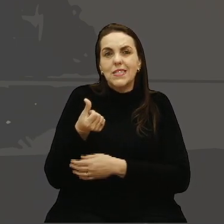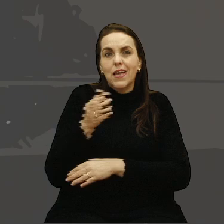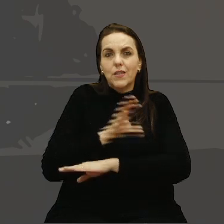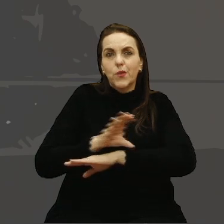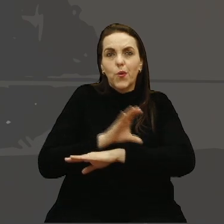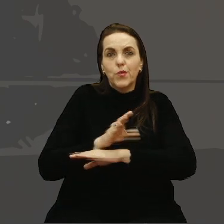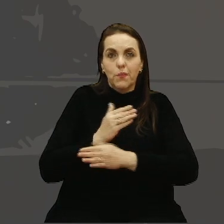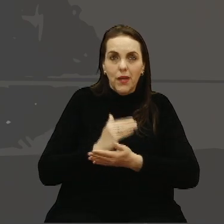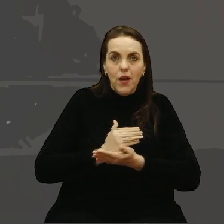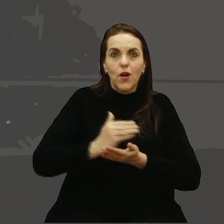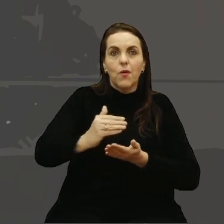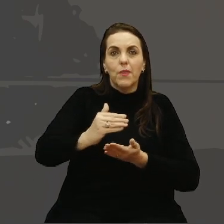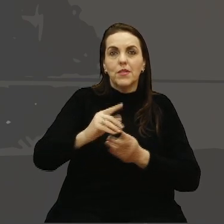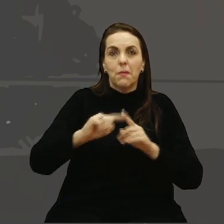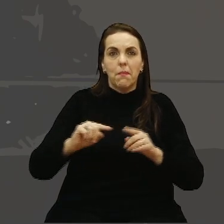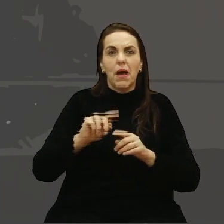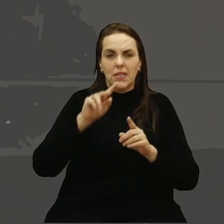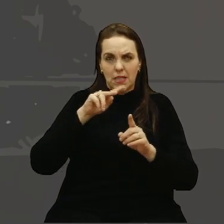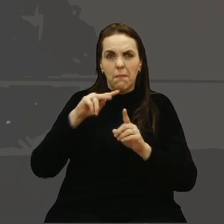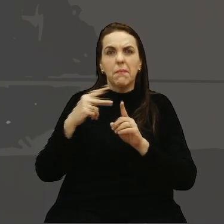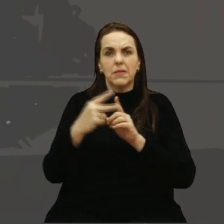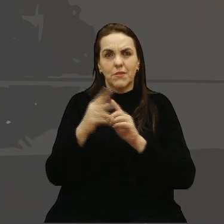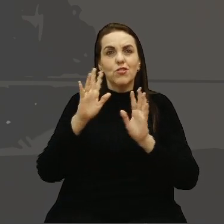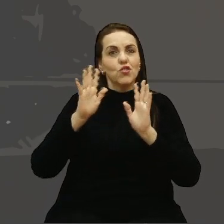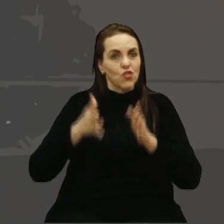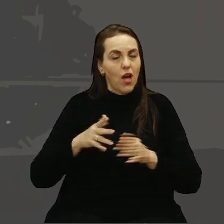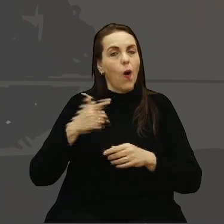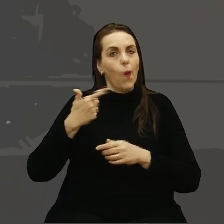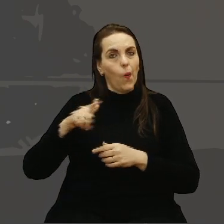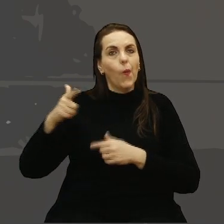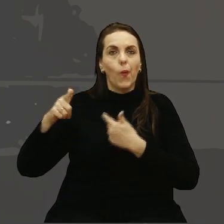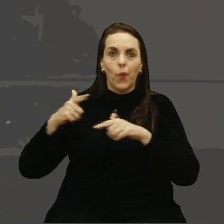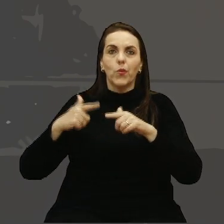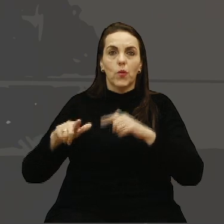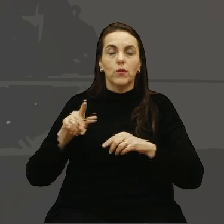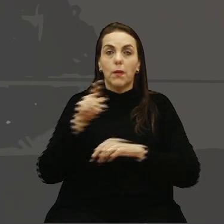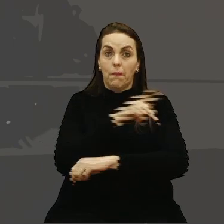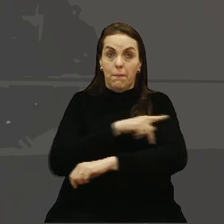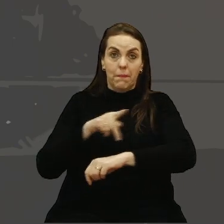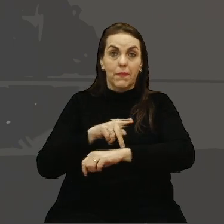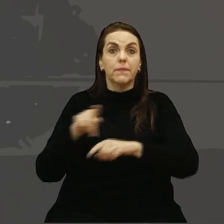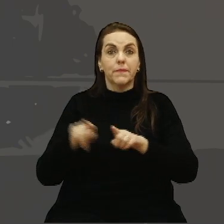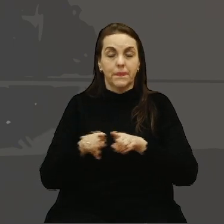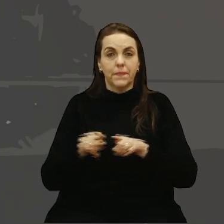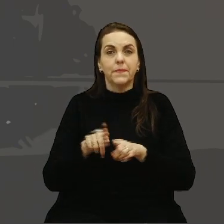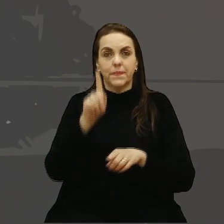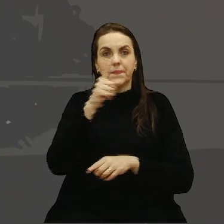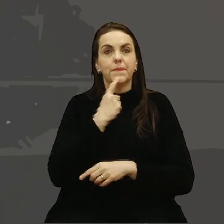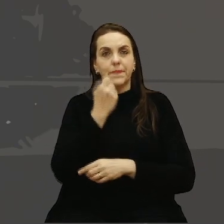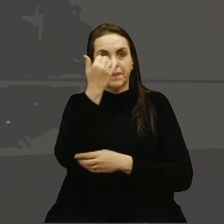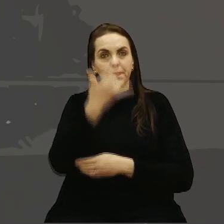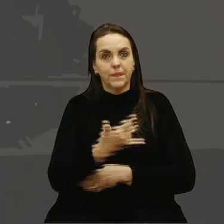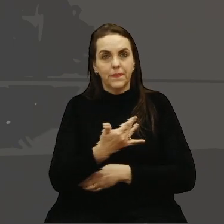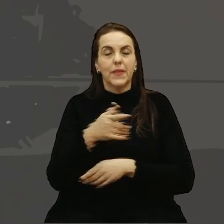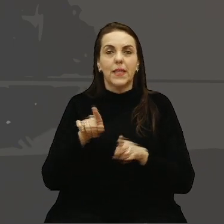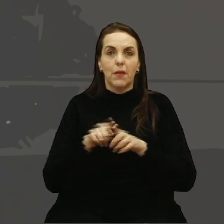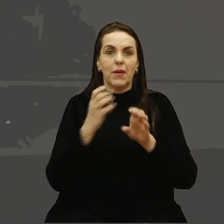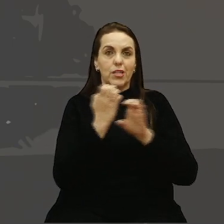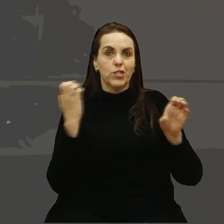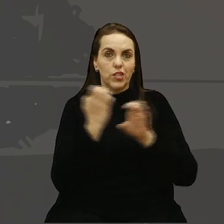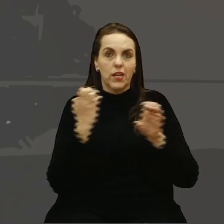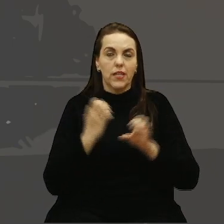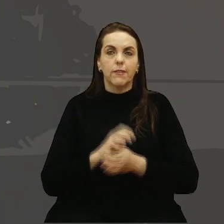começar, mas já tem perspectiva de outros, né? A vereadora Rose comentou sobre pedagogia. Nós teremos também, a princípio, engenharias. Pode